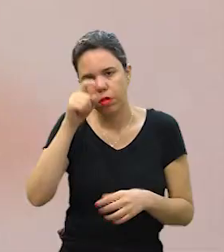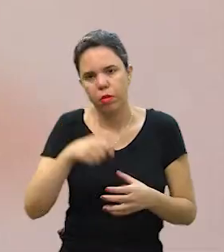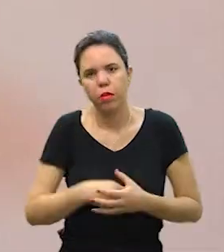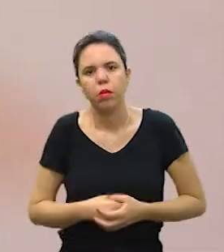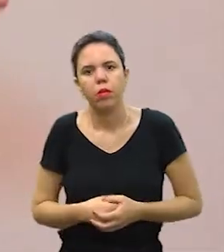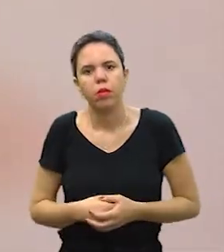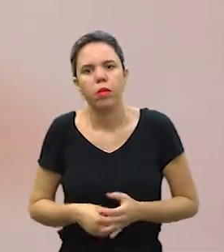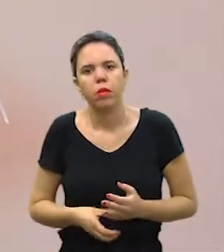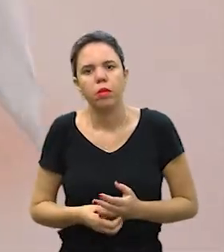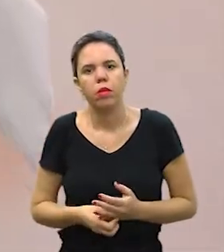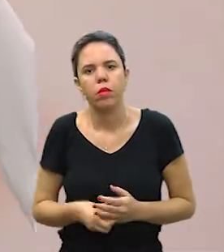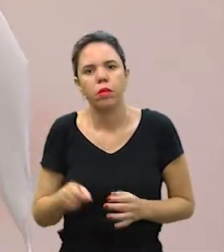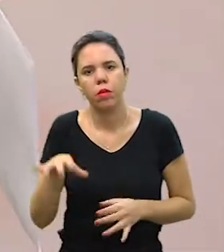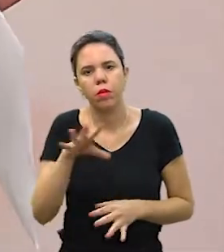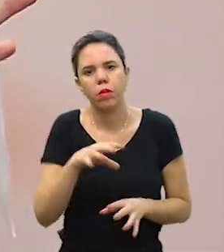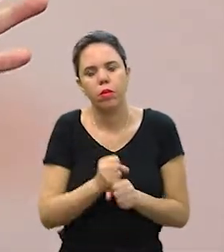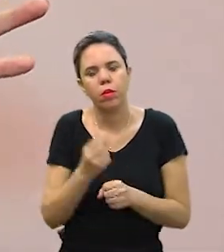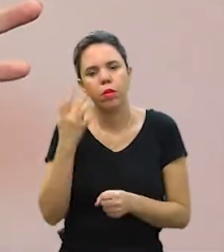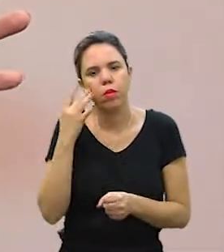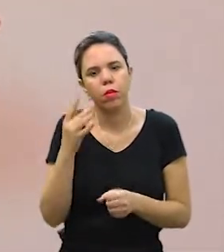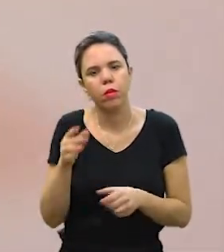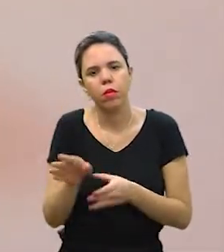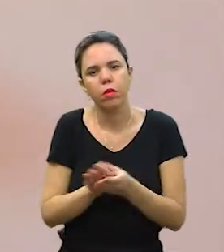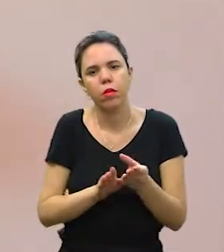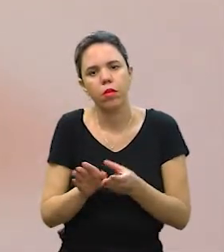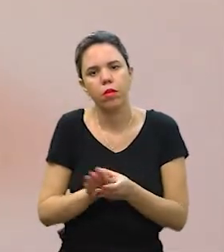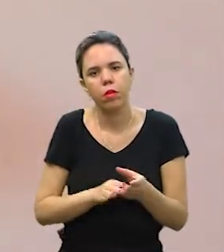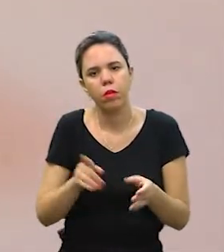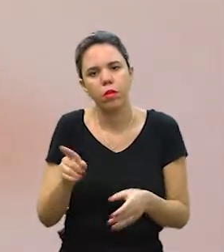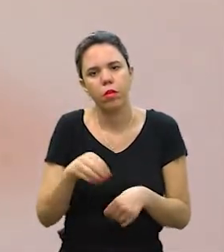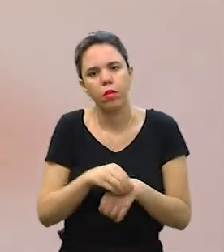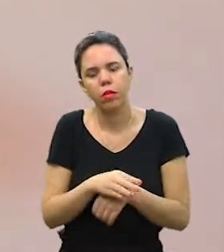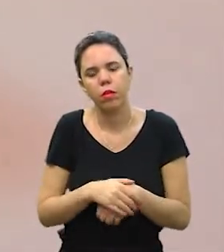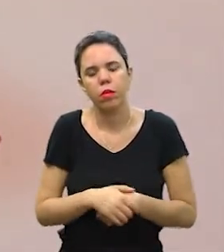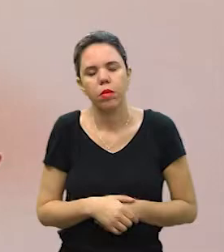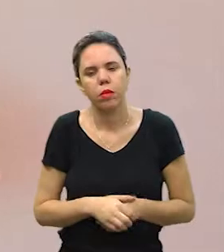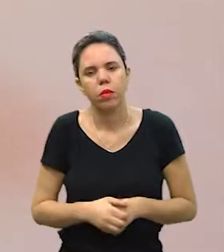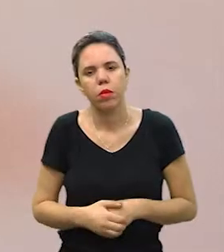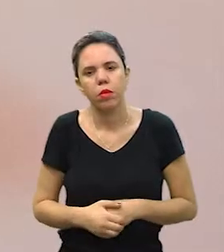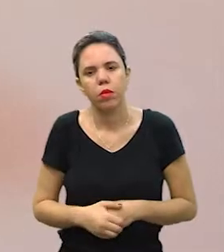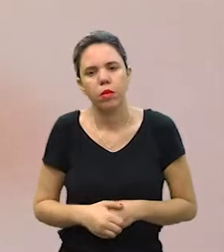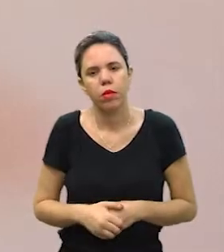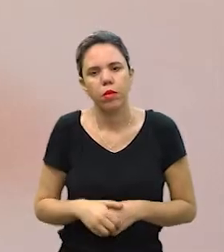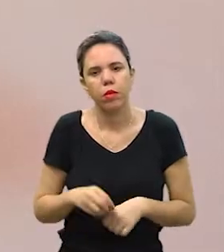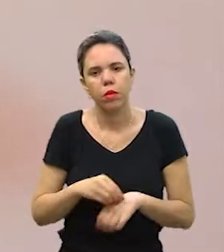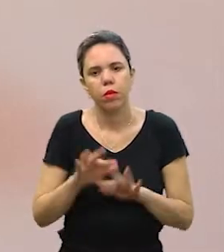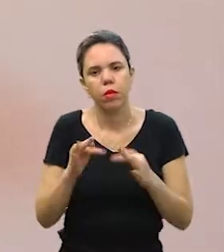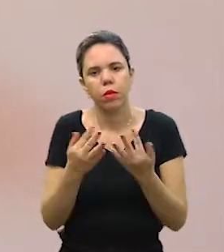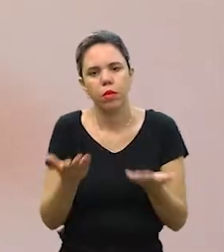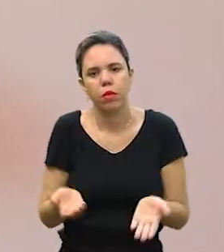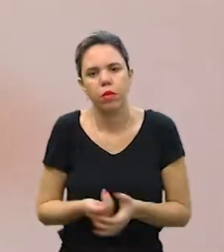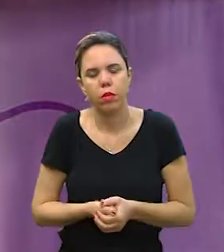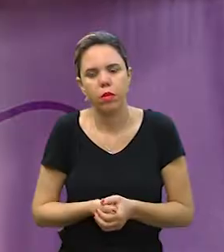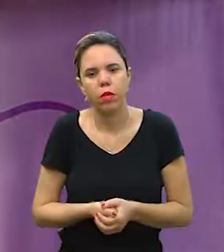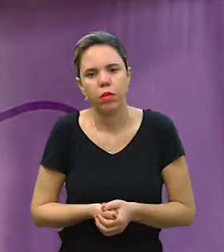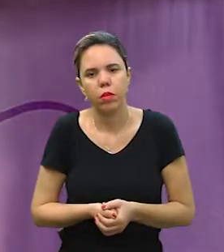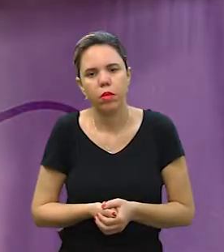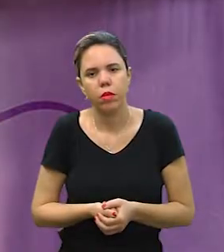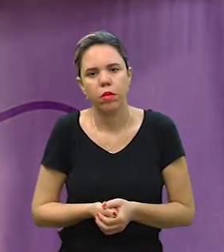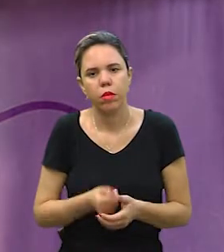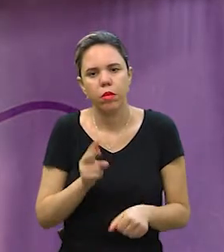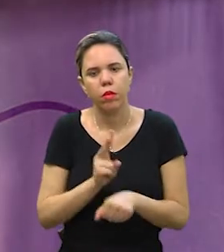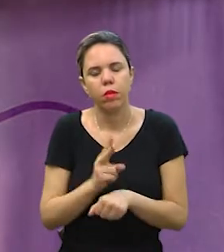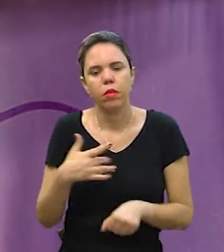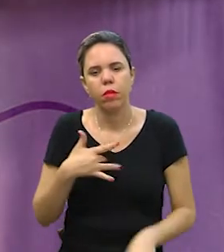hospitalar. Ô, Ticiane, de uma maneira geral, qual o conselho e orientação que vocês dão, que você dá aos pais?